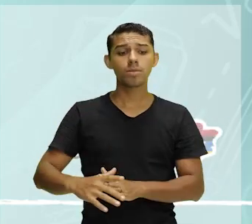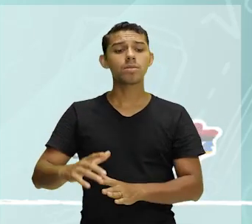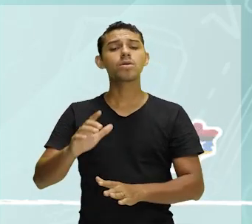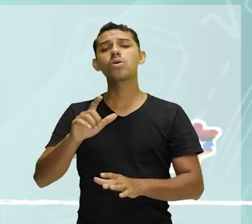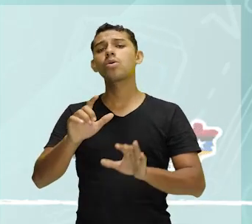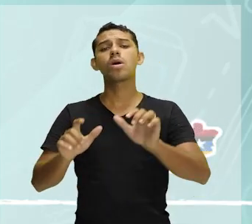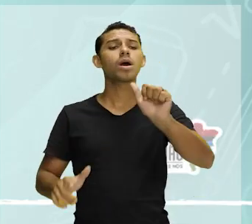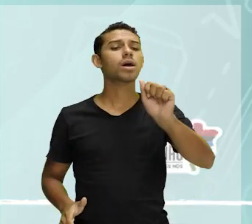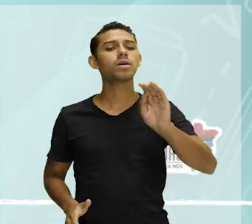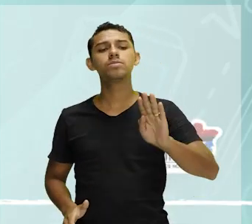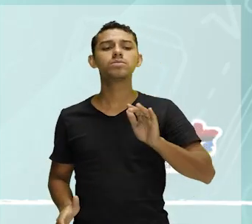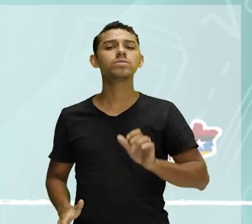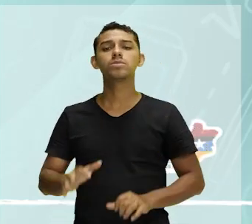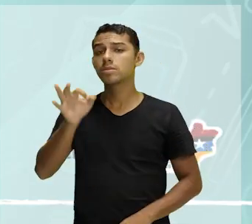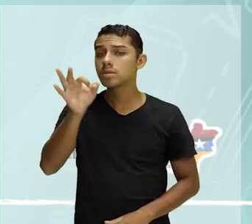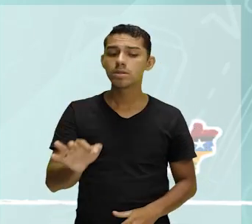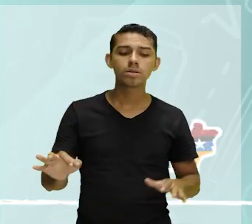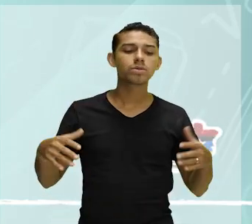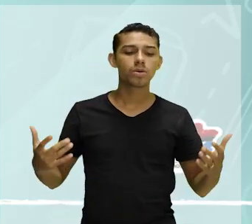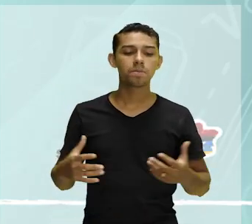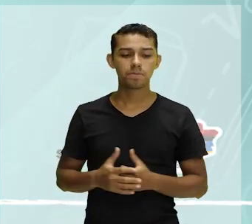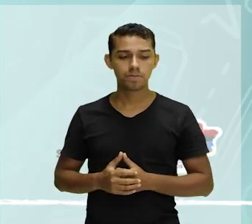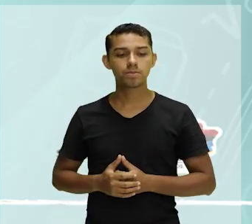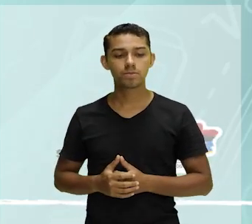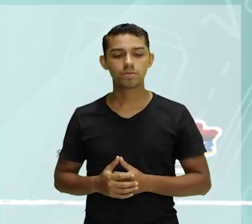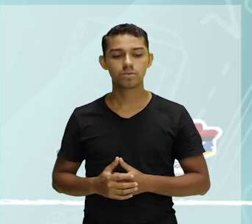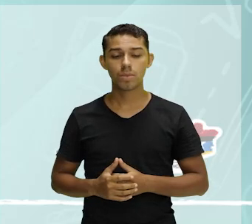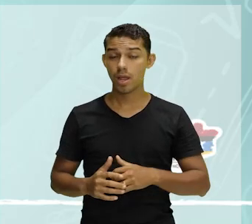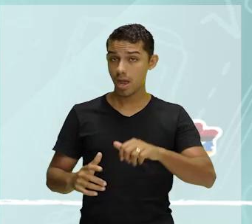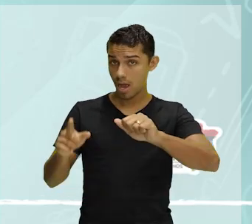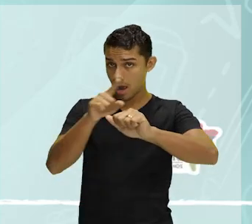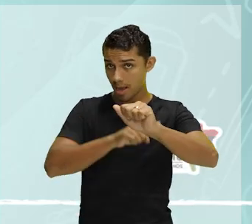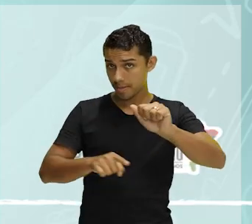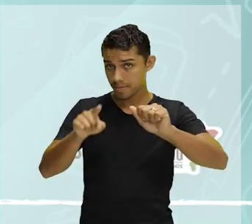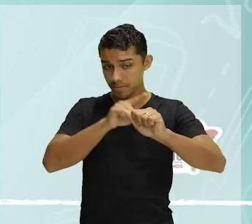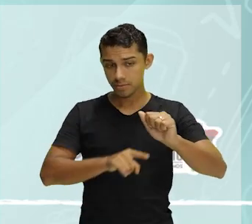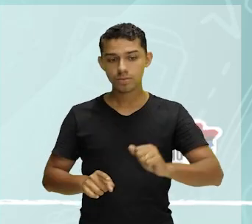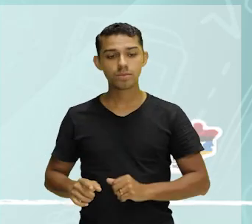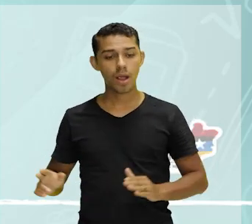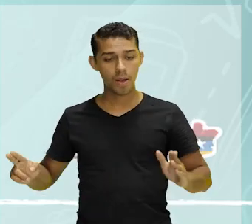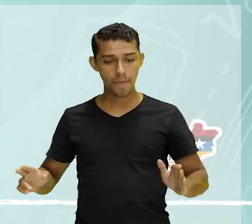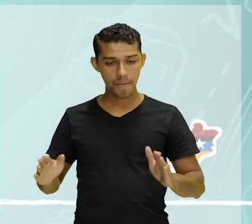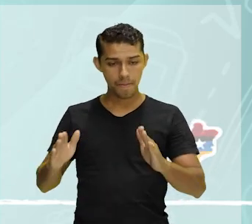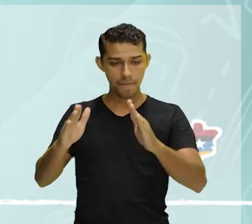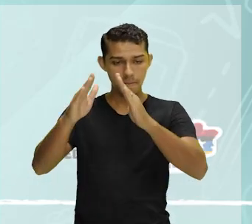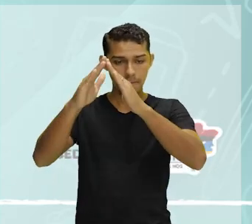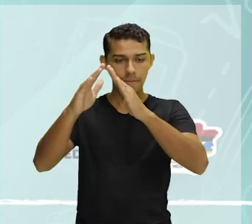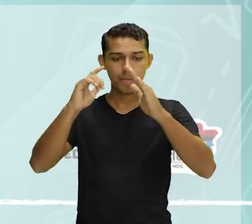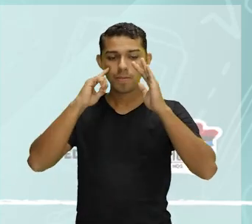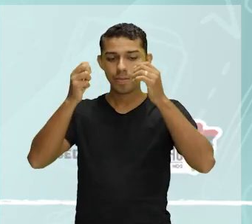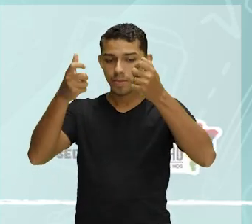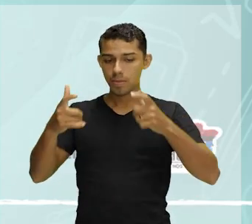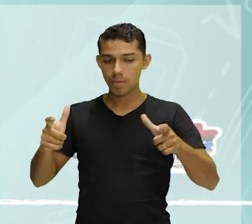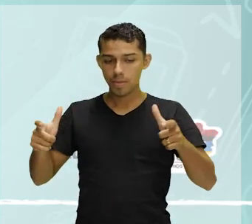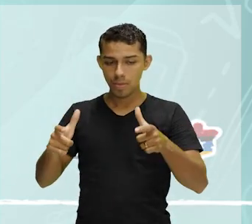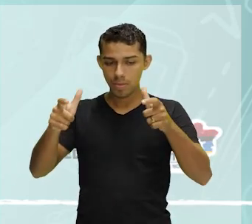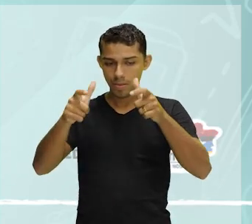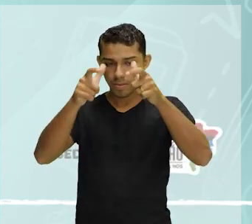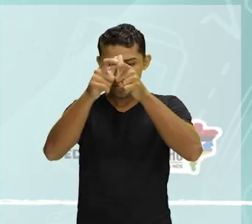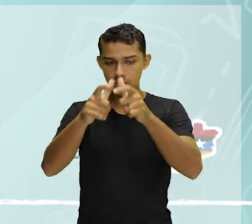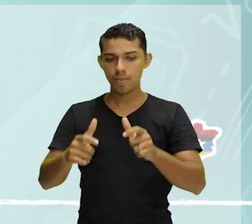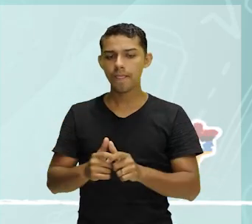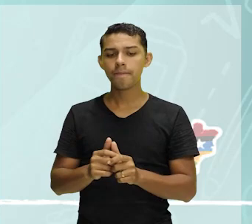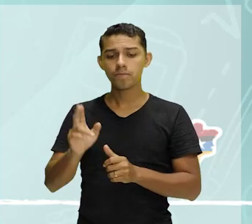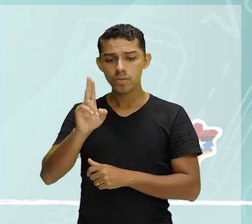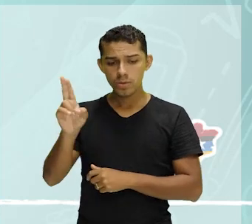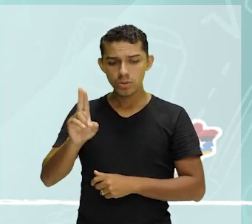Vamos ver se ela é verdadeira ou falsa. Uma pirâmide é chamada de pirâmide de número quando informa quantos